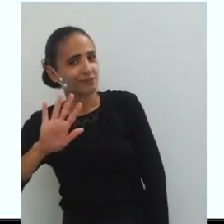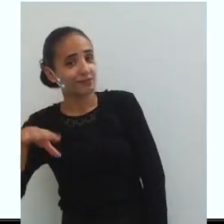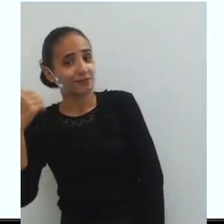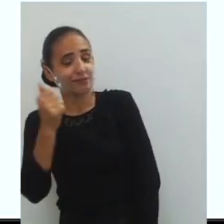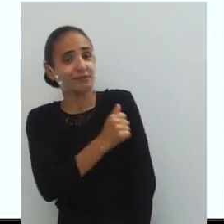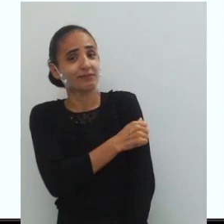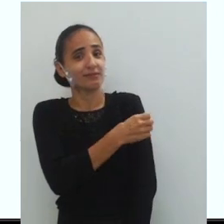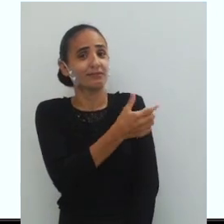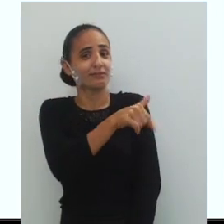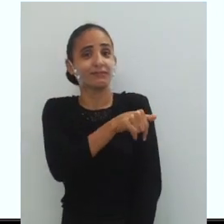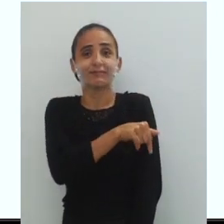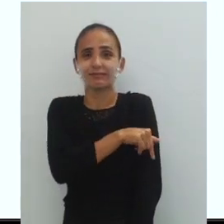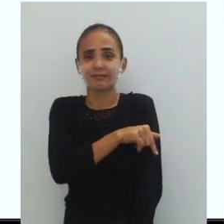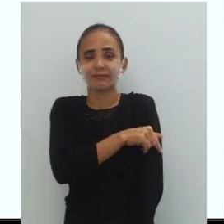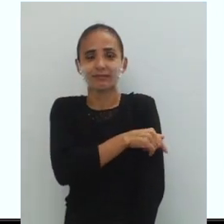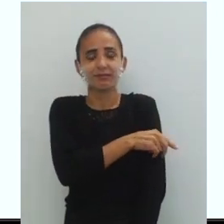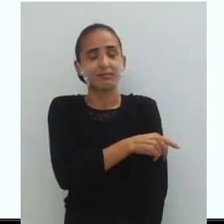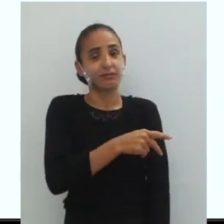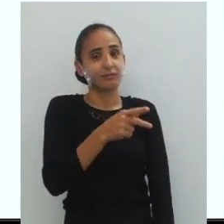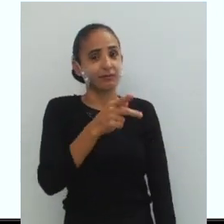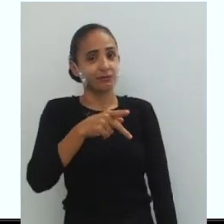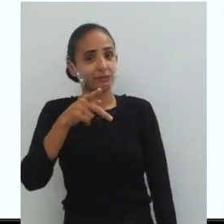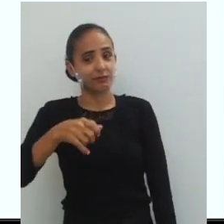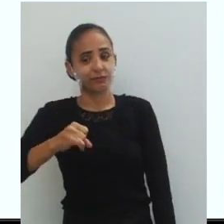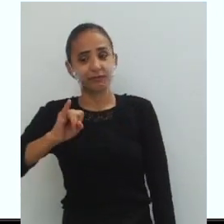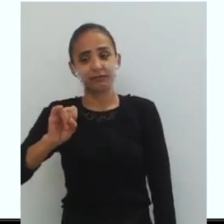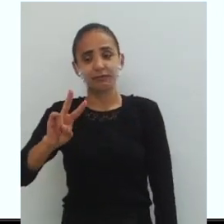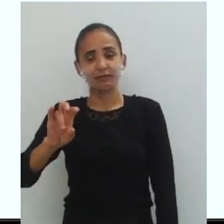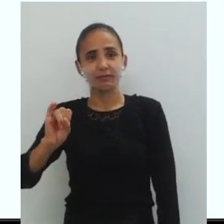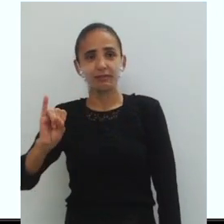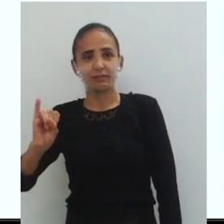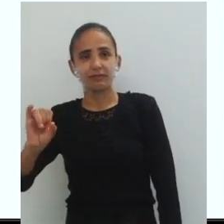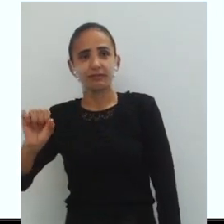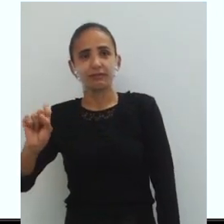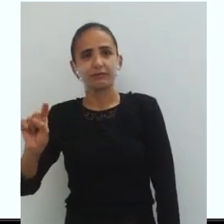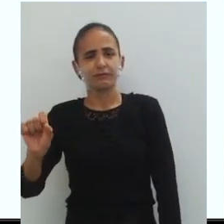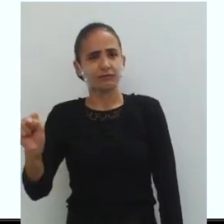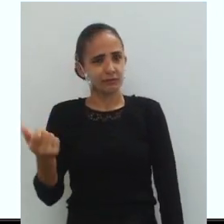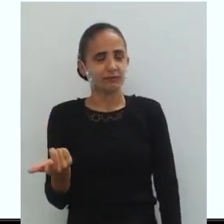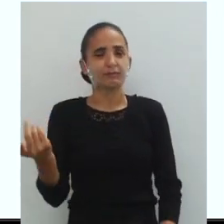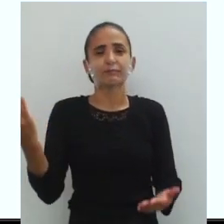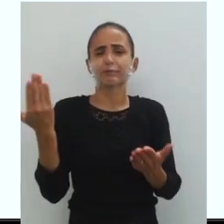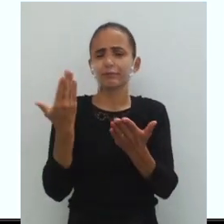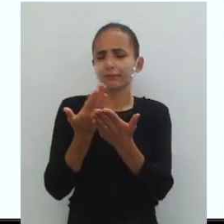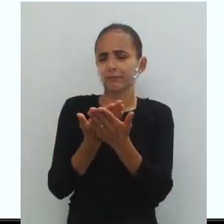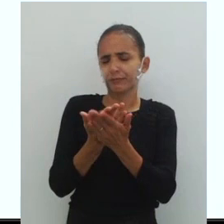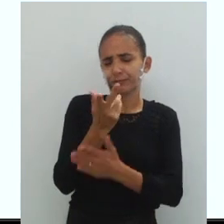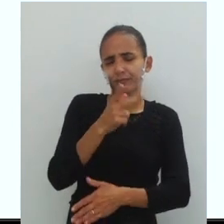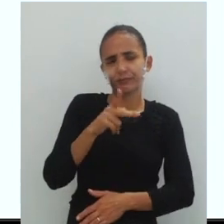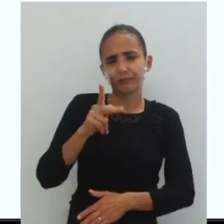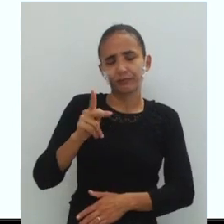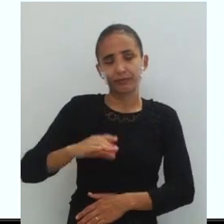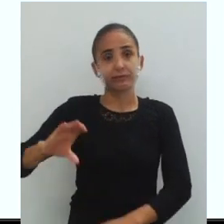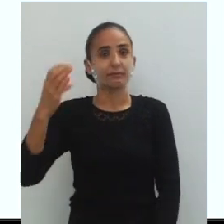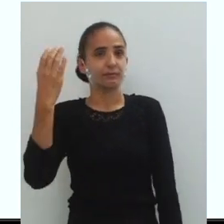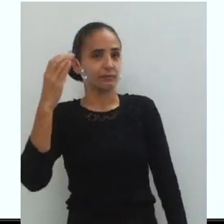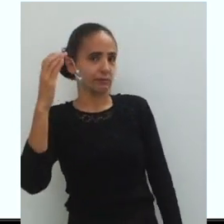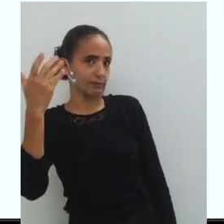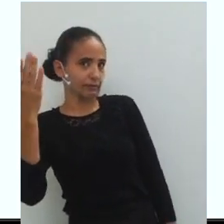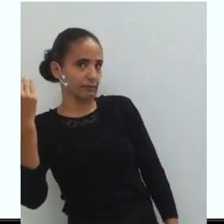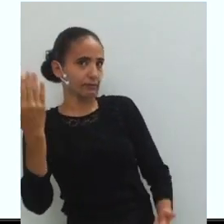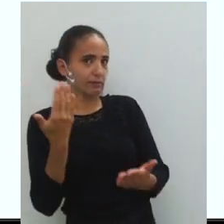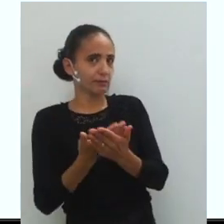Olá, galerinha do 7º ano. Meu nome é Iris Fernando, eu sou professor de ciências e hoje a gente vai